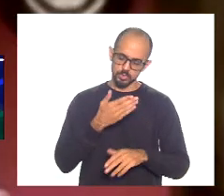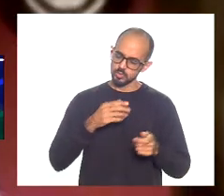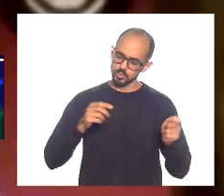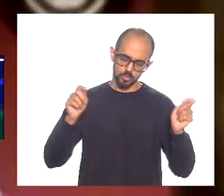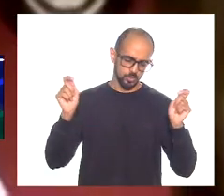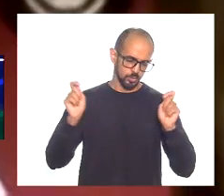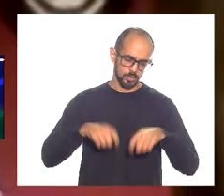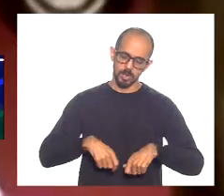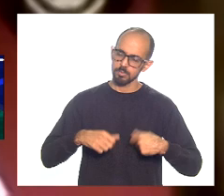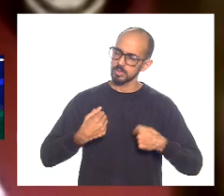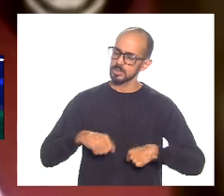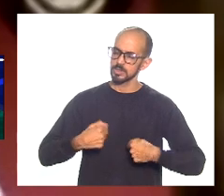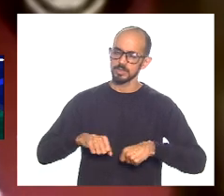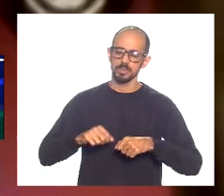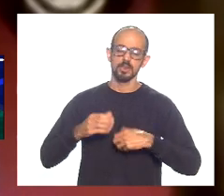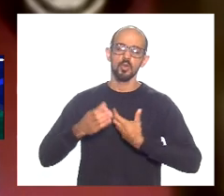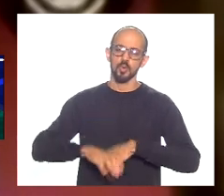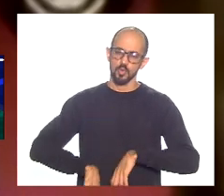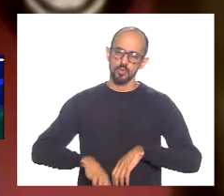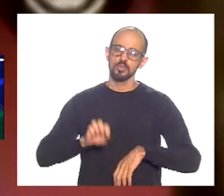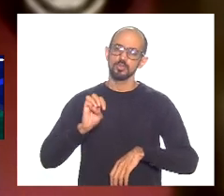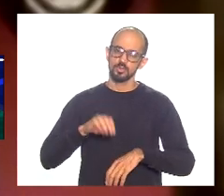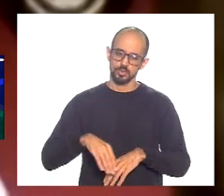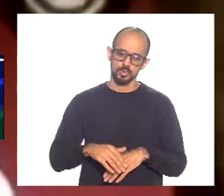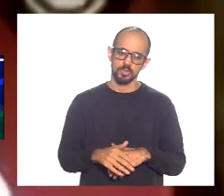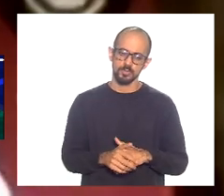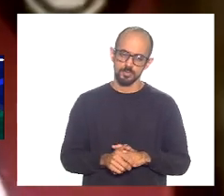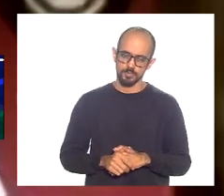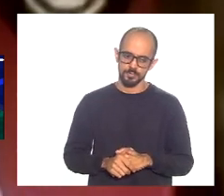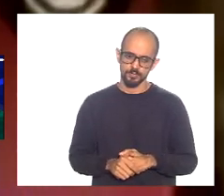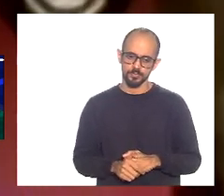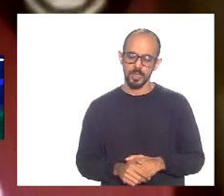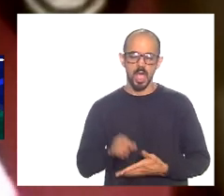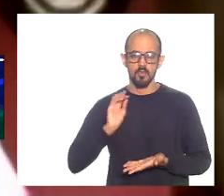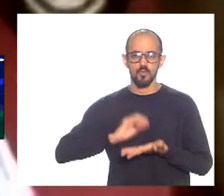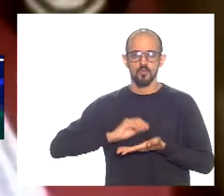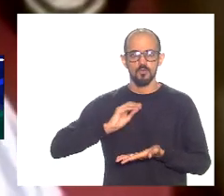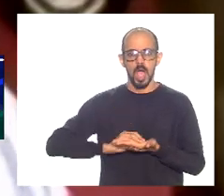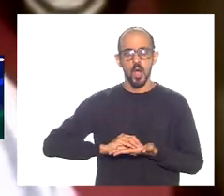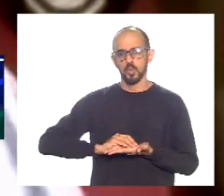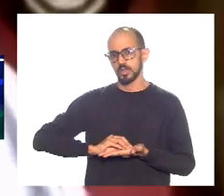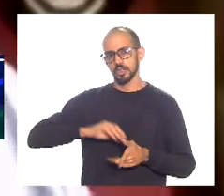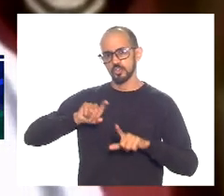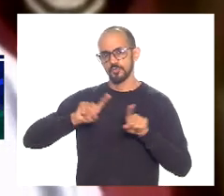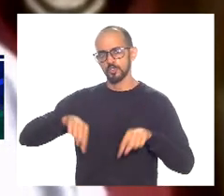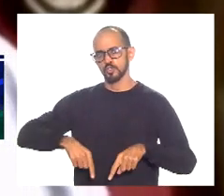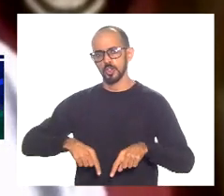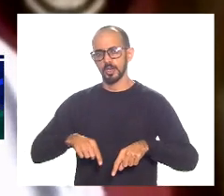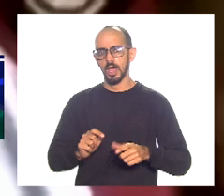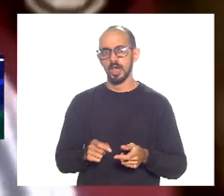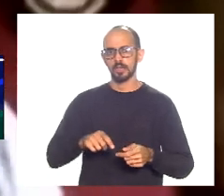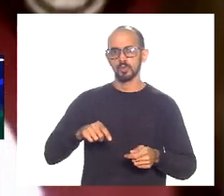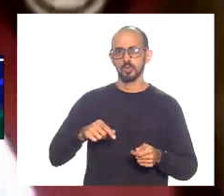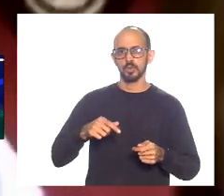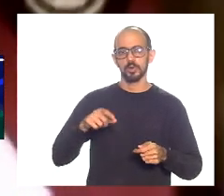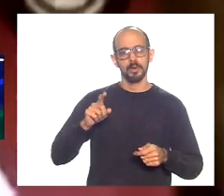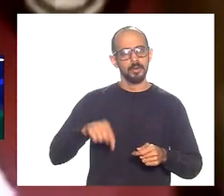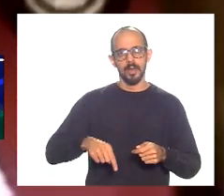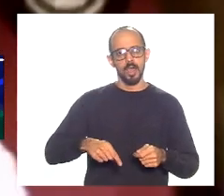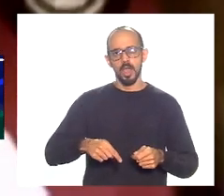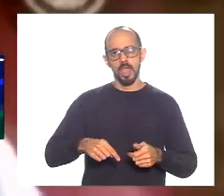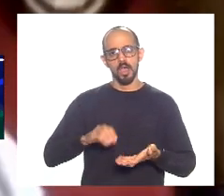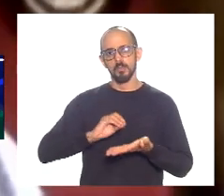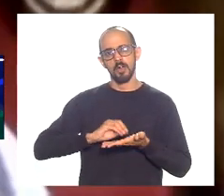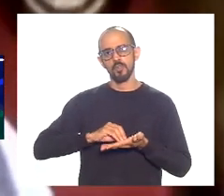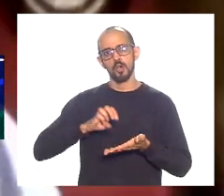haver concurso público. A vacância, o que existe hoje é uma imoralidade. De maneira